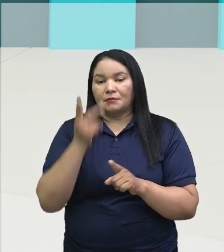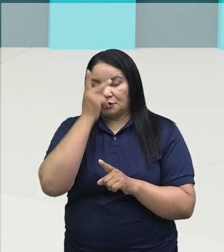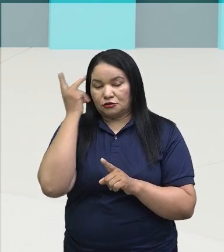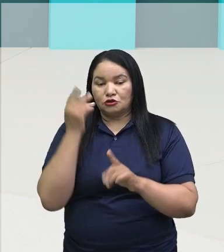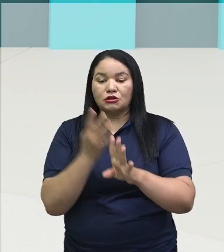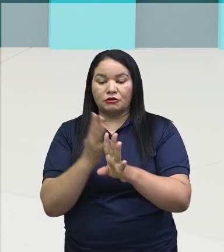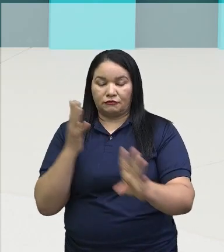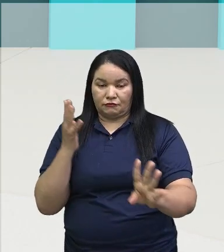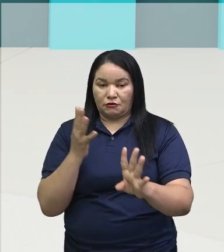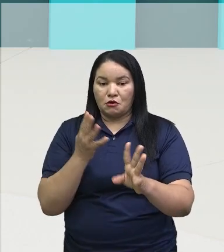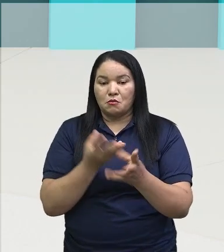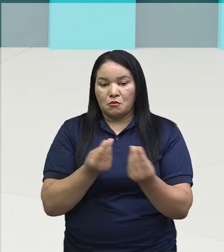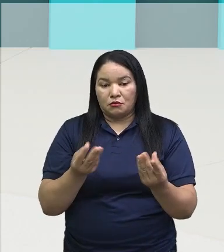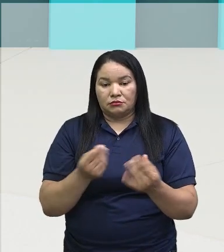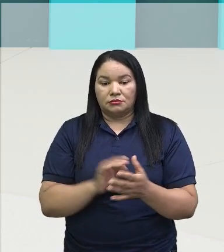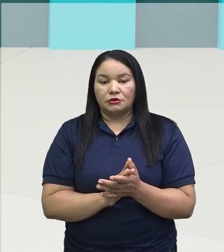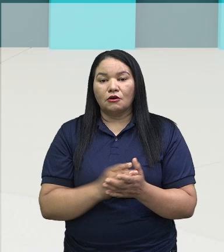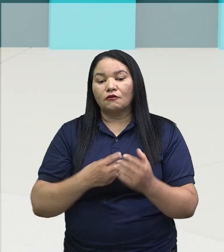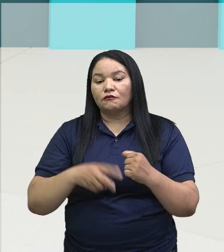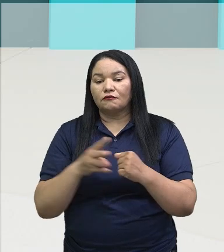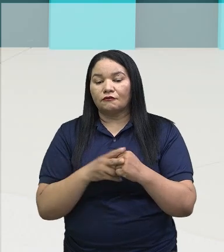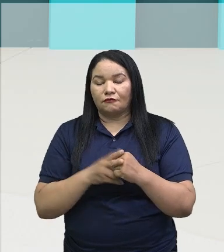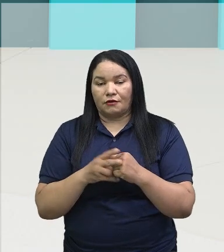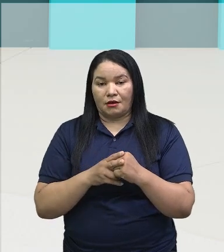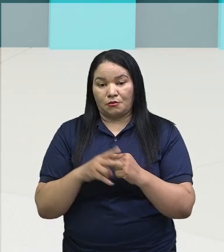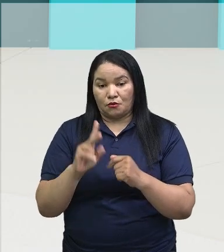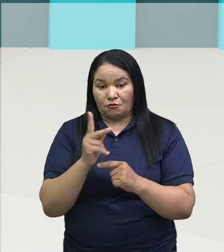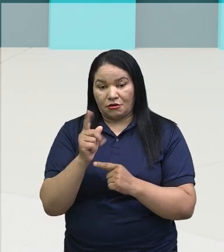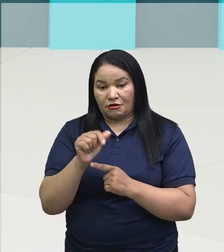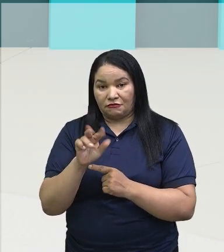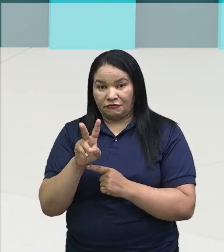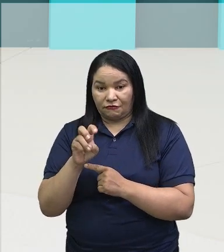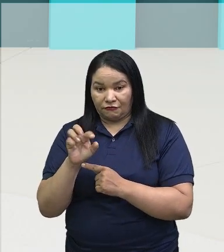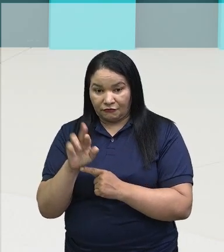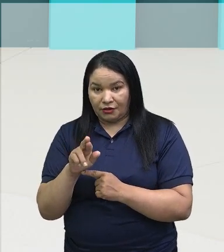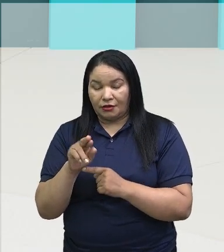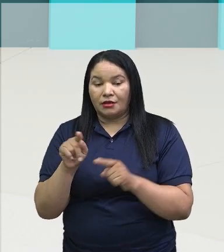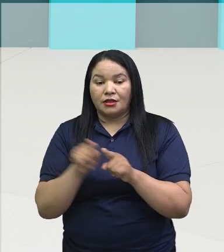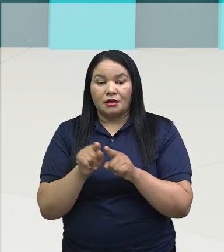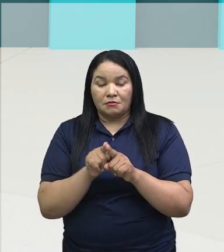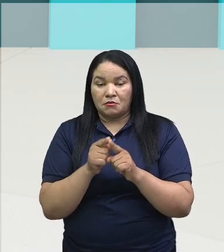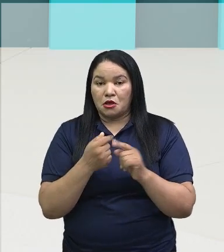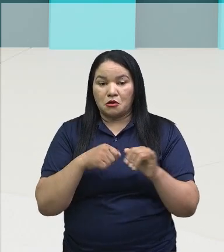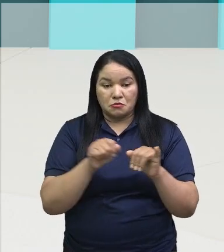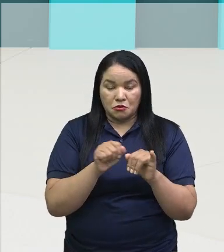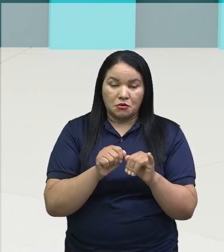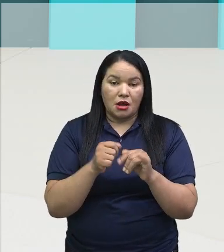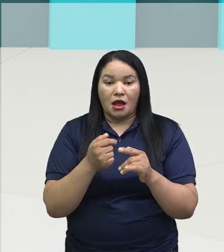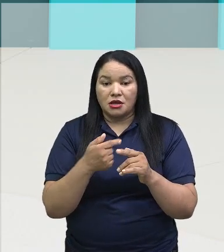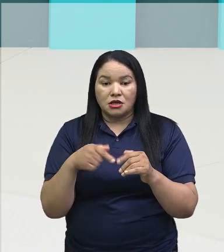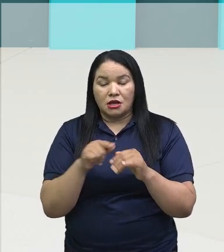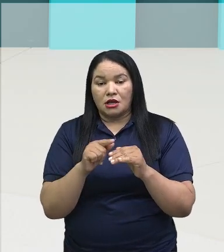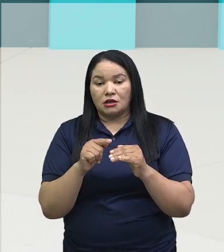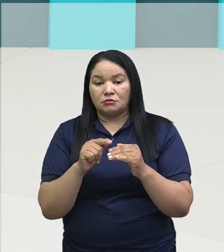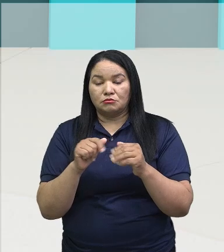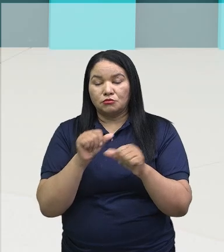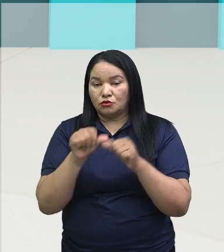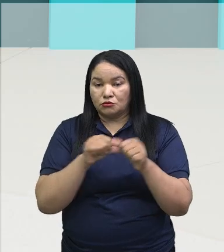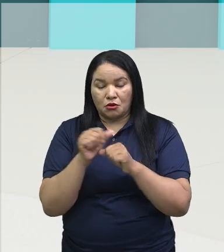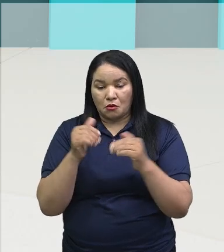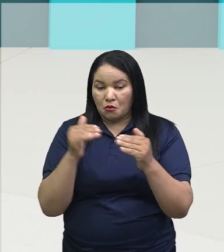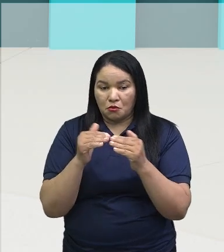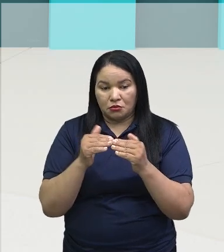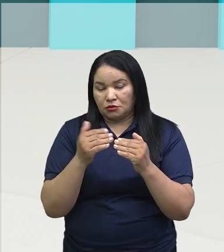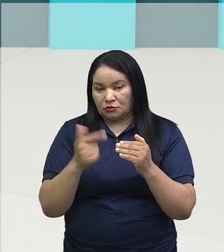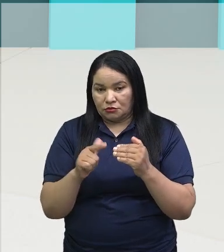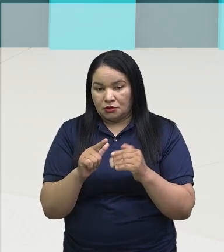verbo haver, ele é impessoal também. Ele não sofre a concordância. E também aqui ele está com sentido